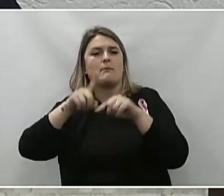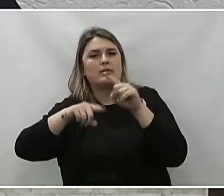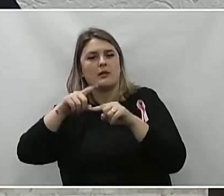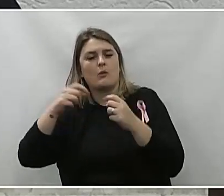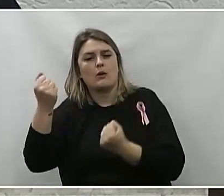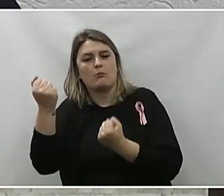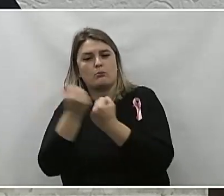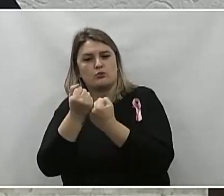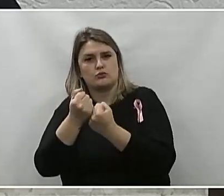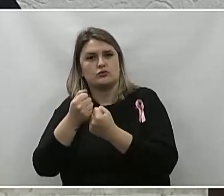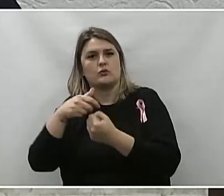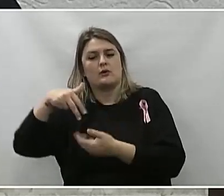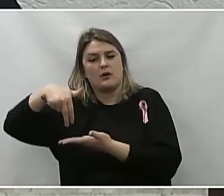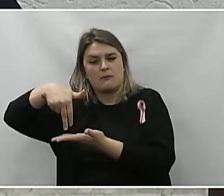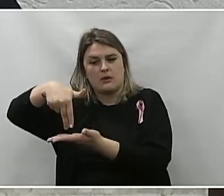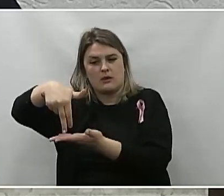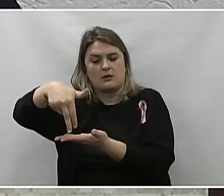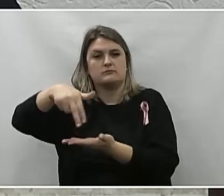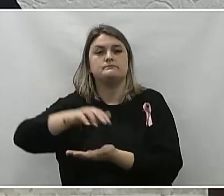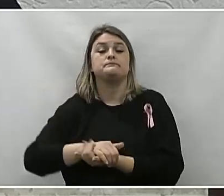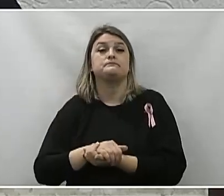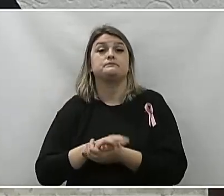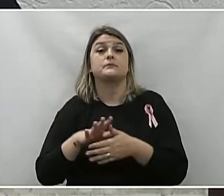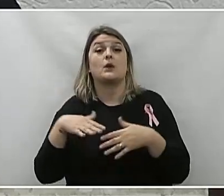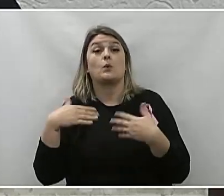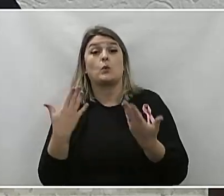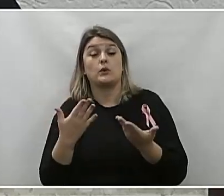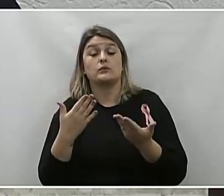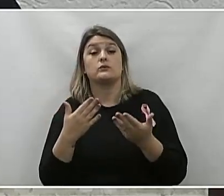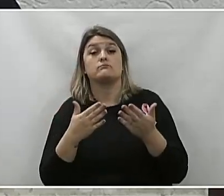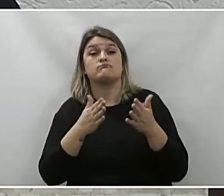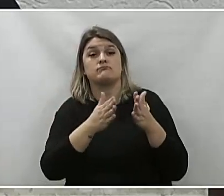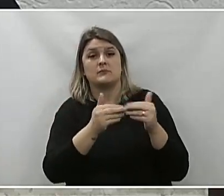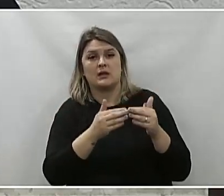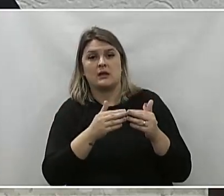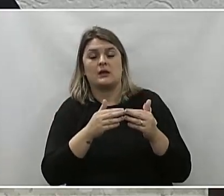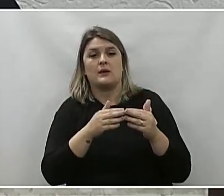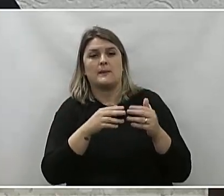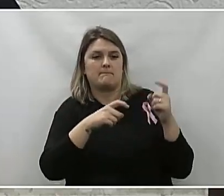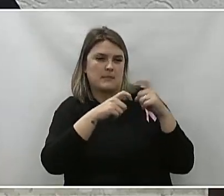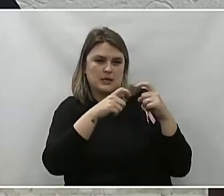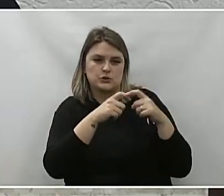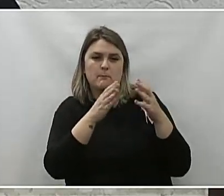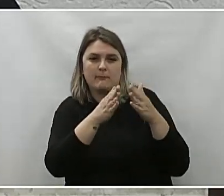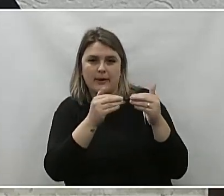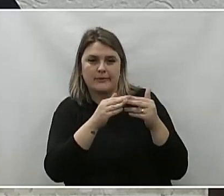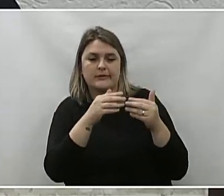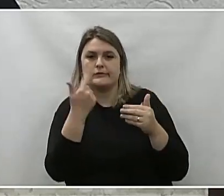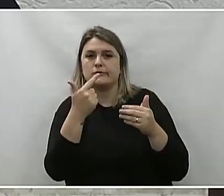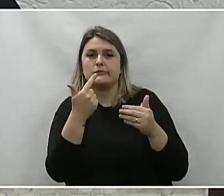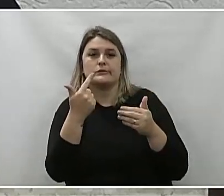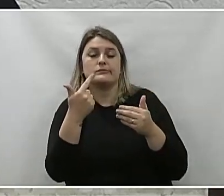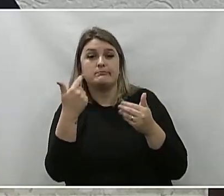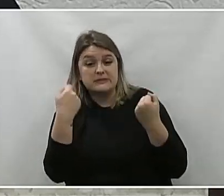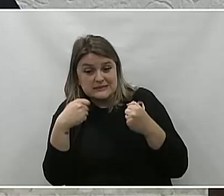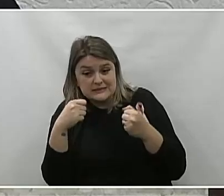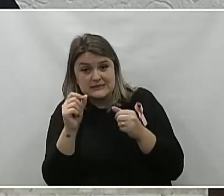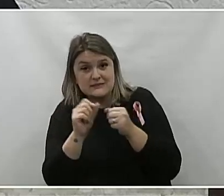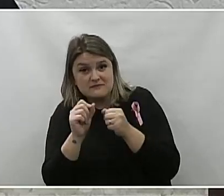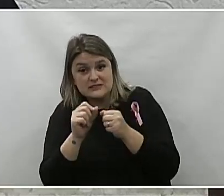moradores de União da Vitória pois quando indicadas são indispensáveis para o processo de